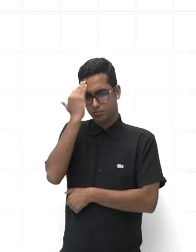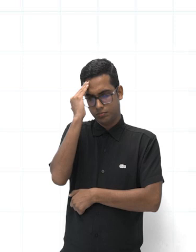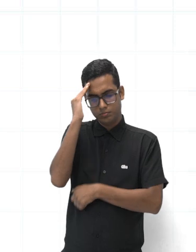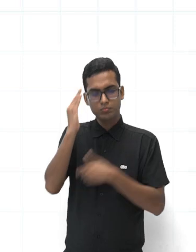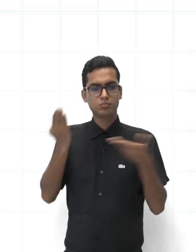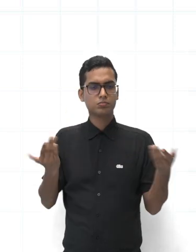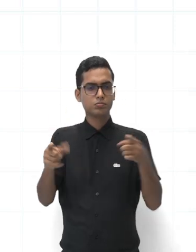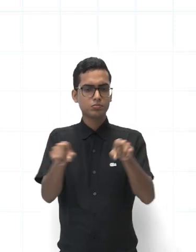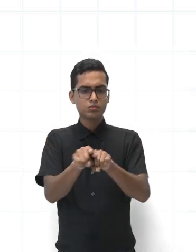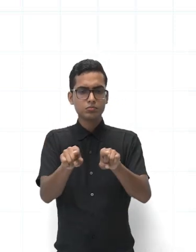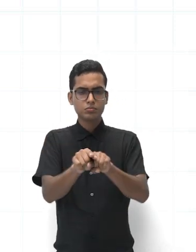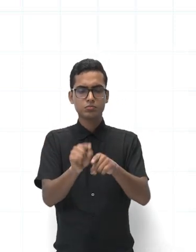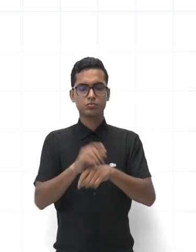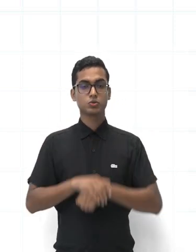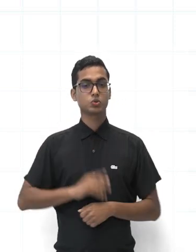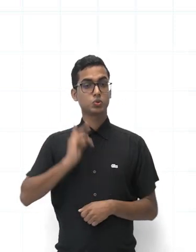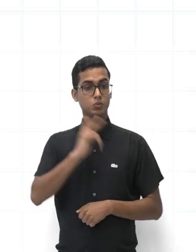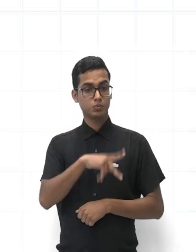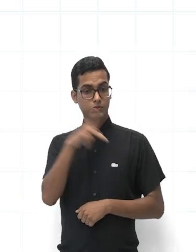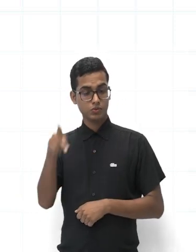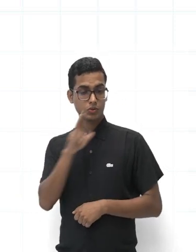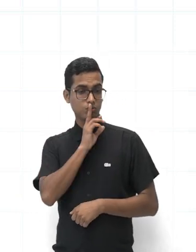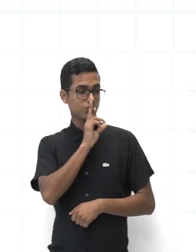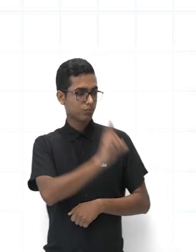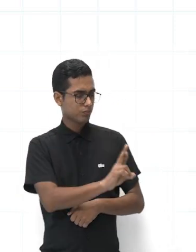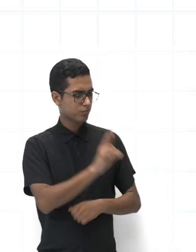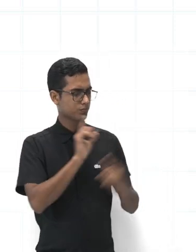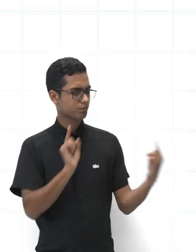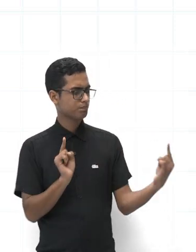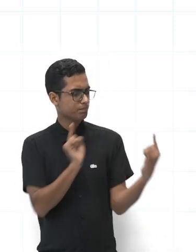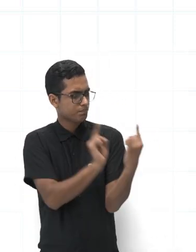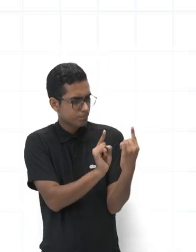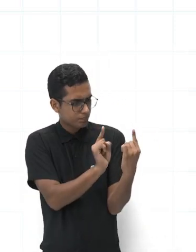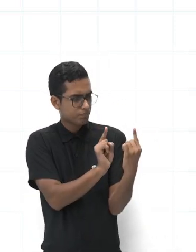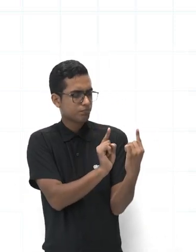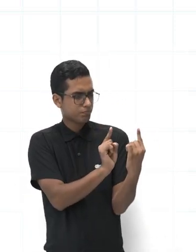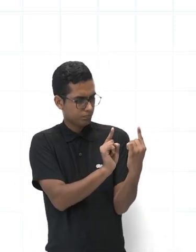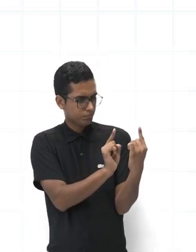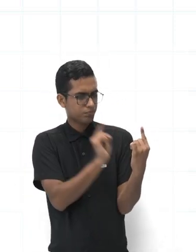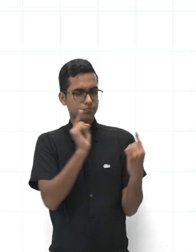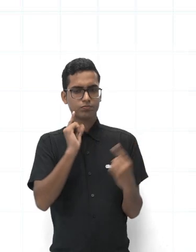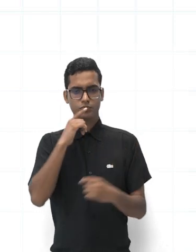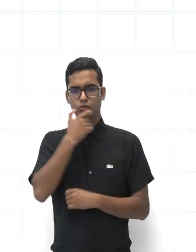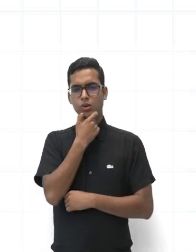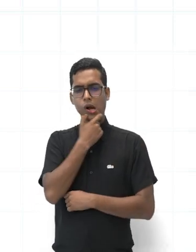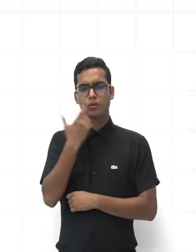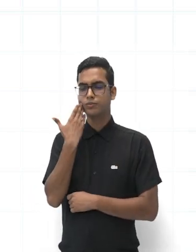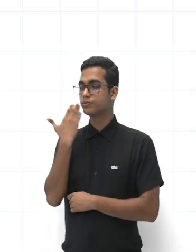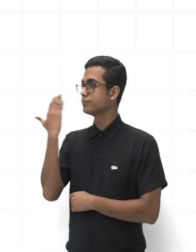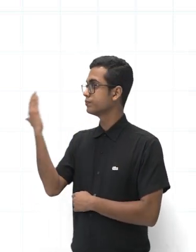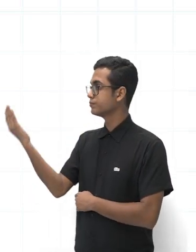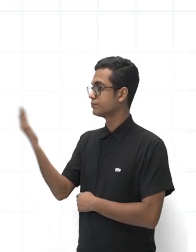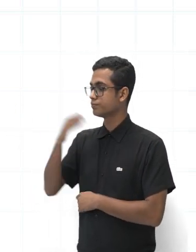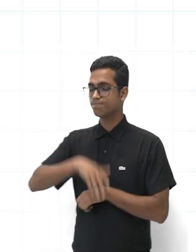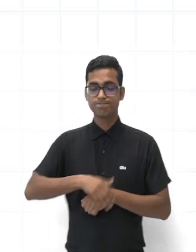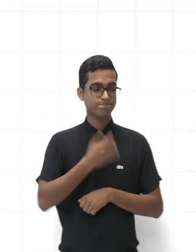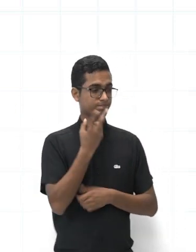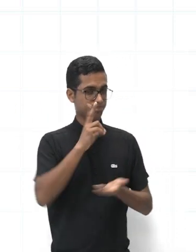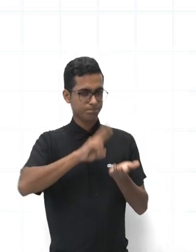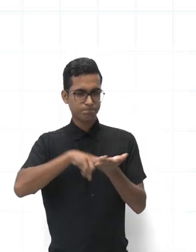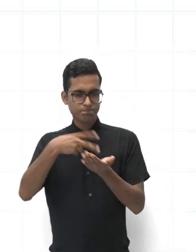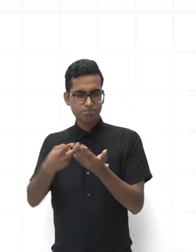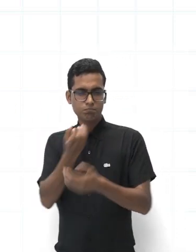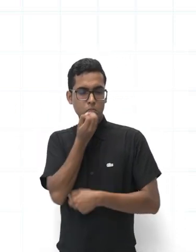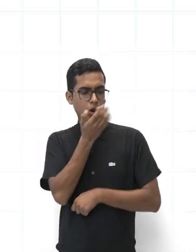good afternoon, Lucas. Yes, you may come in. Please sit down. Então ele diz, boa tarde, Lucas. Claro,